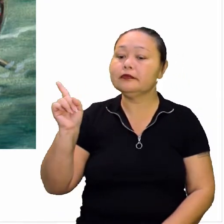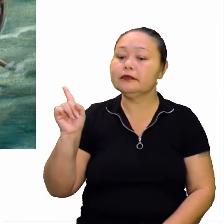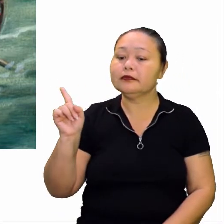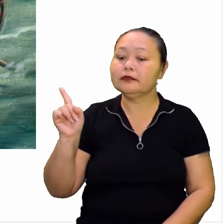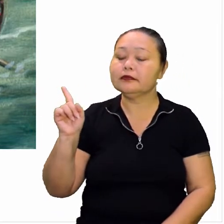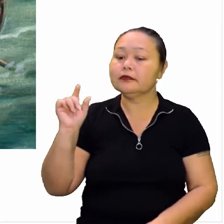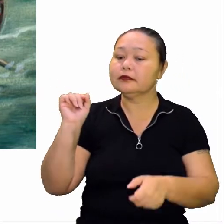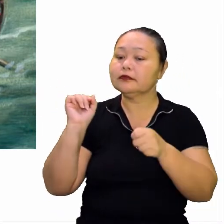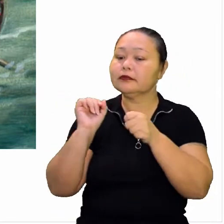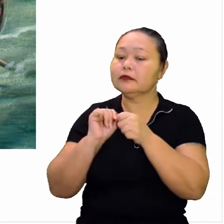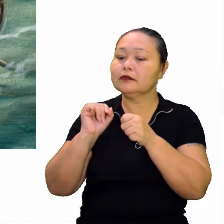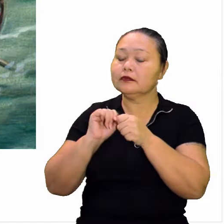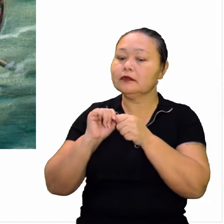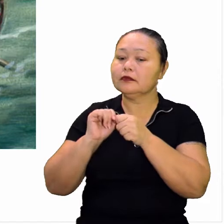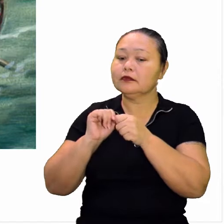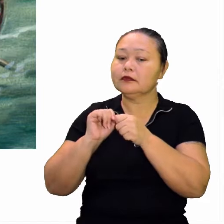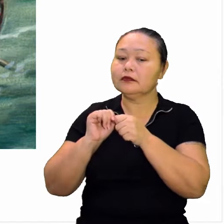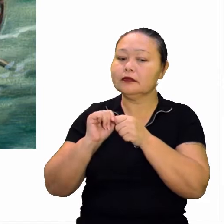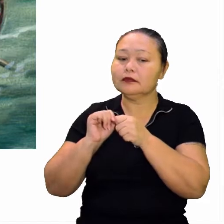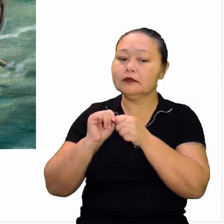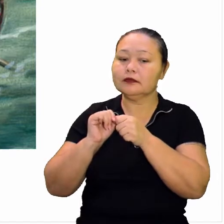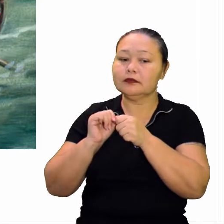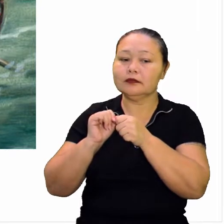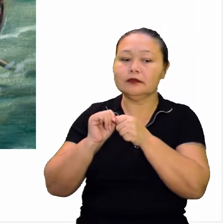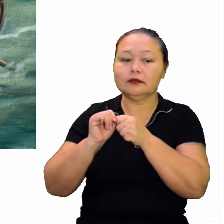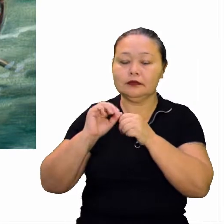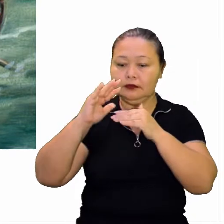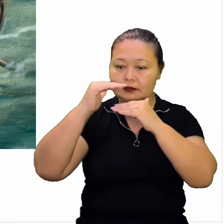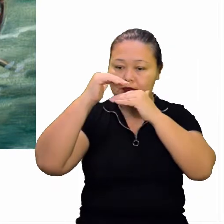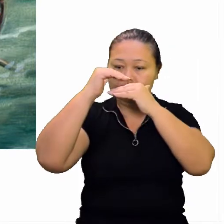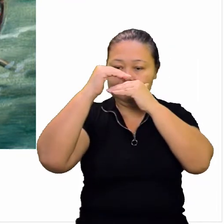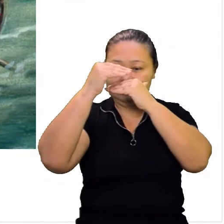Eles faziam essas carrancas